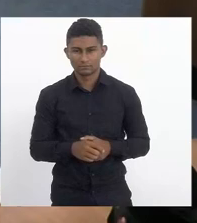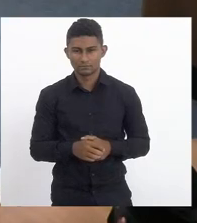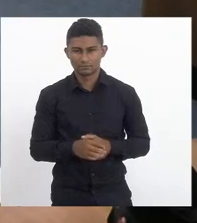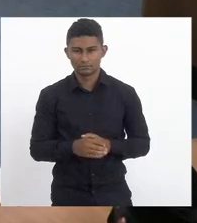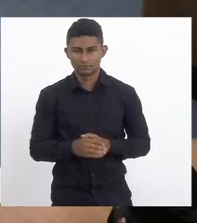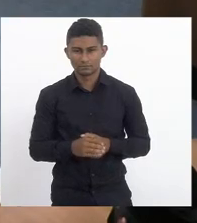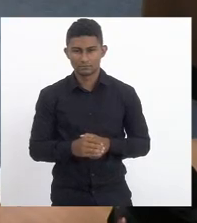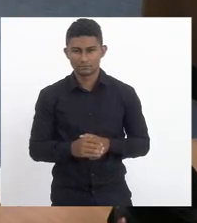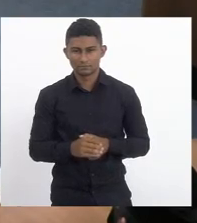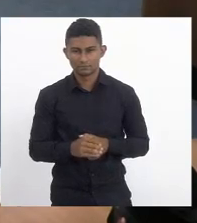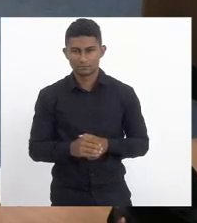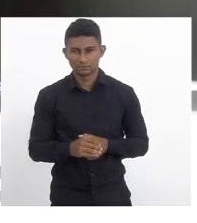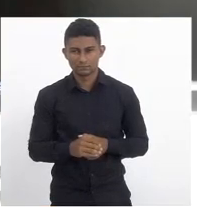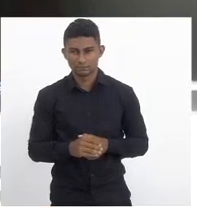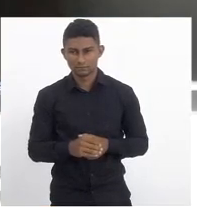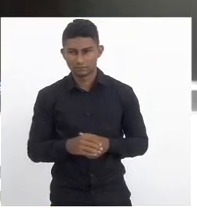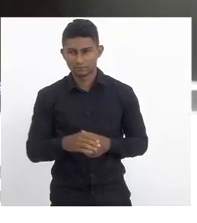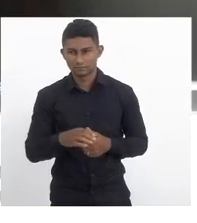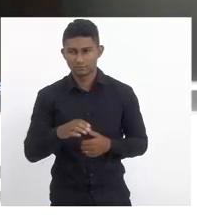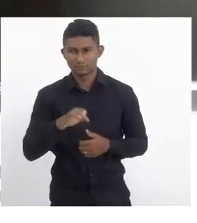Fala que... Ileaê.